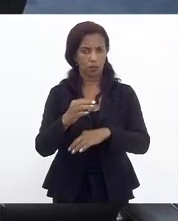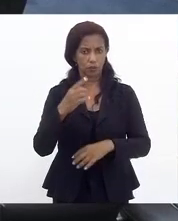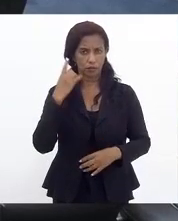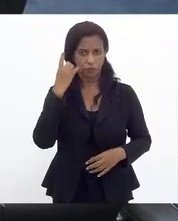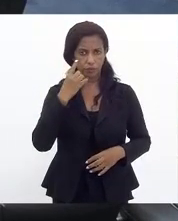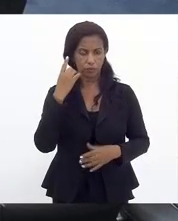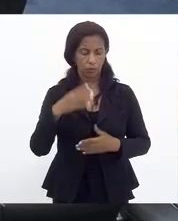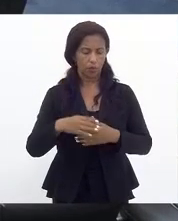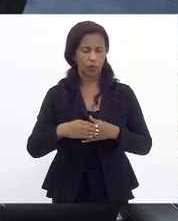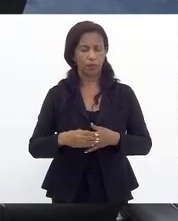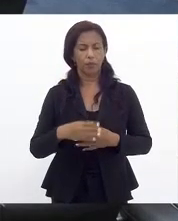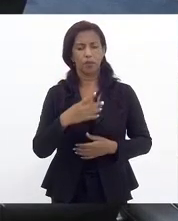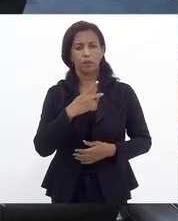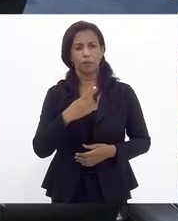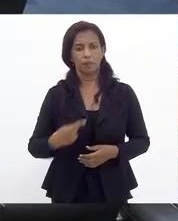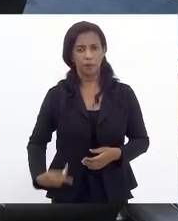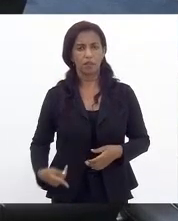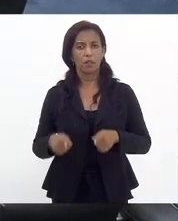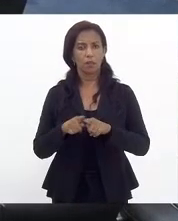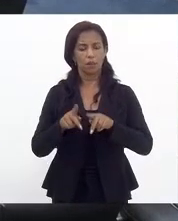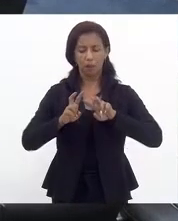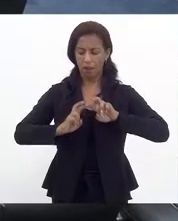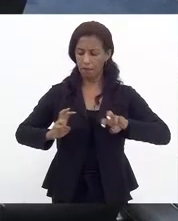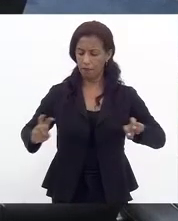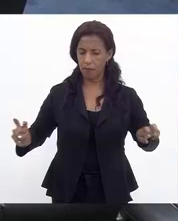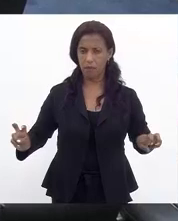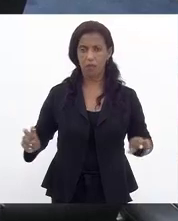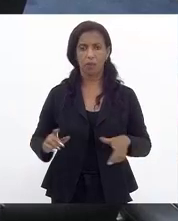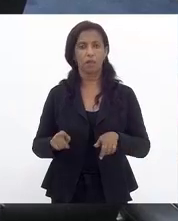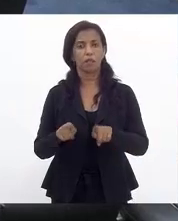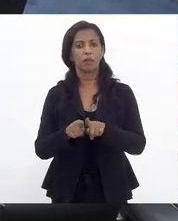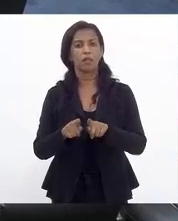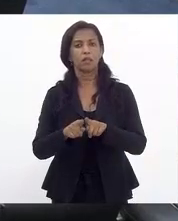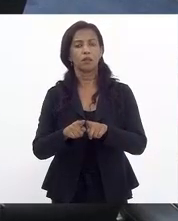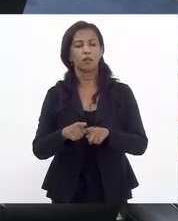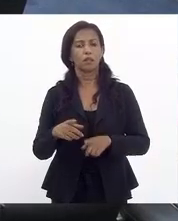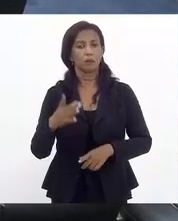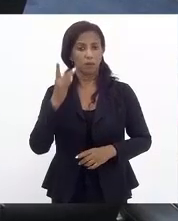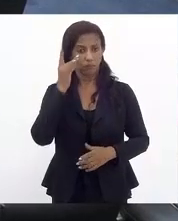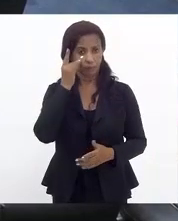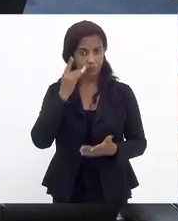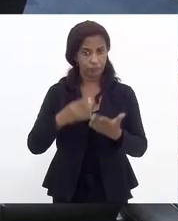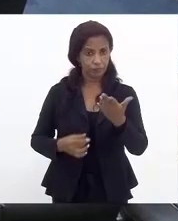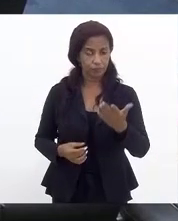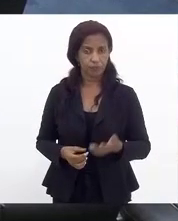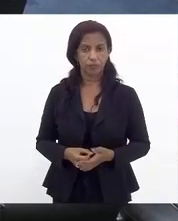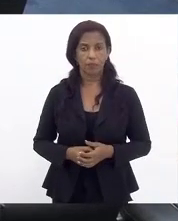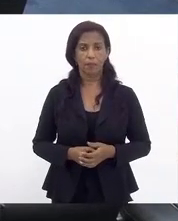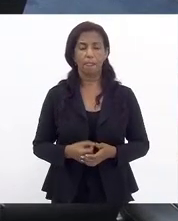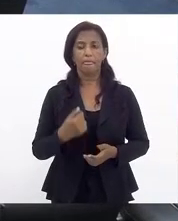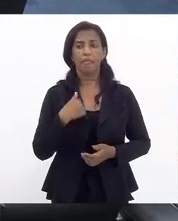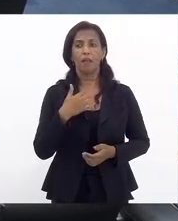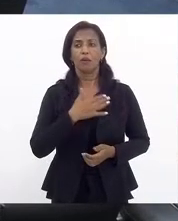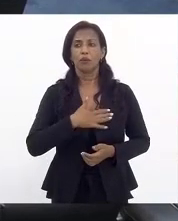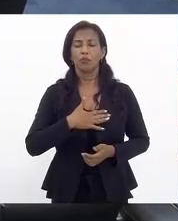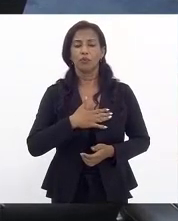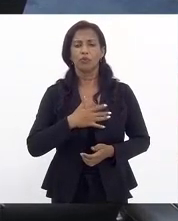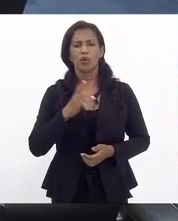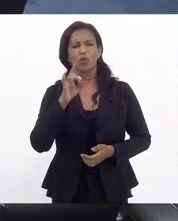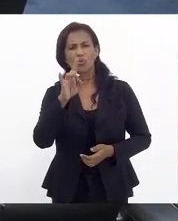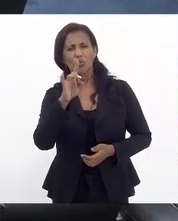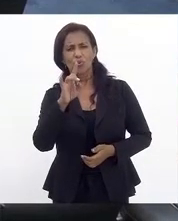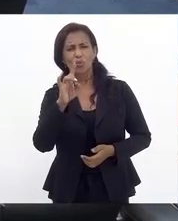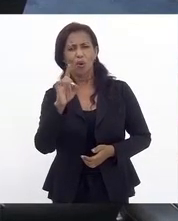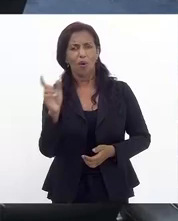vontade de comentar no presidente complementos demais membros da mesa e também hoje presente eu gostaria somente de